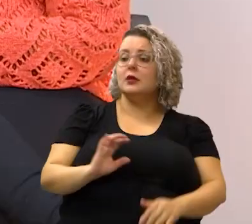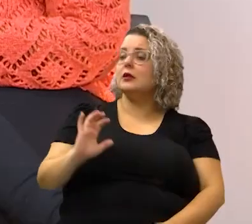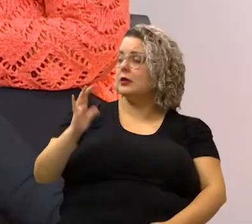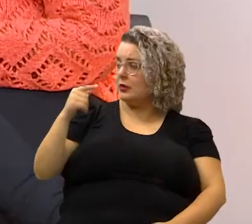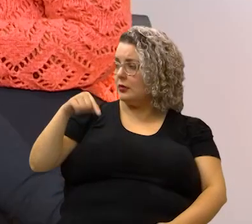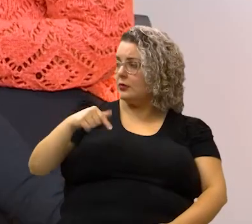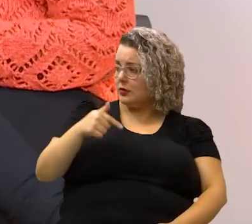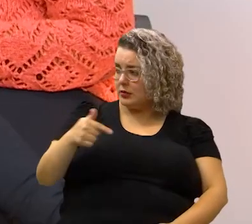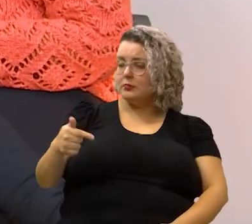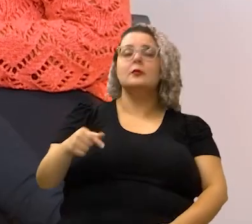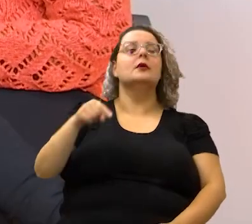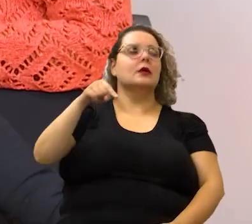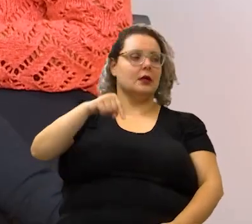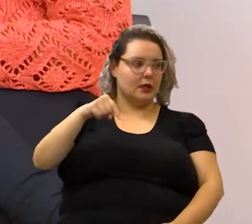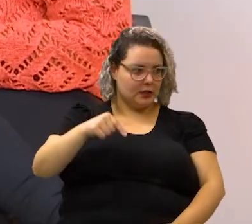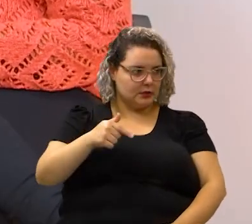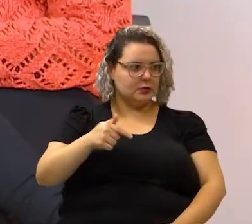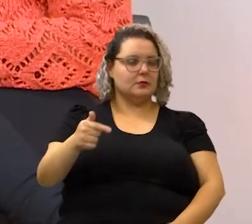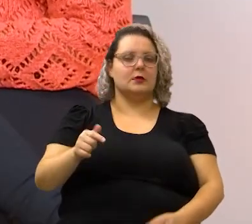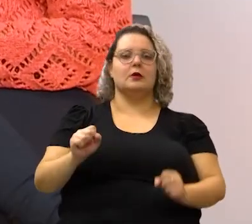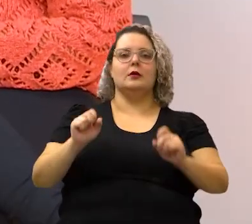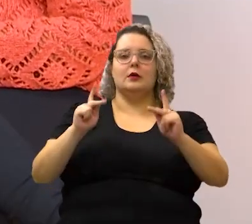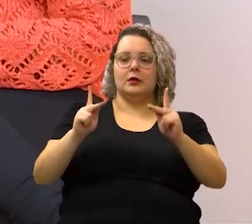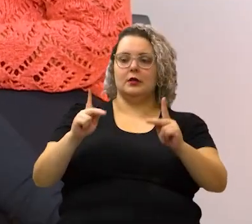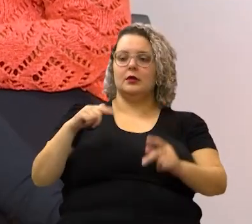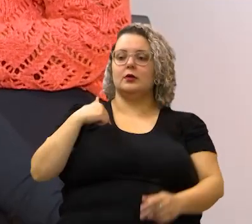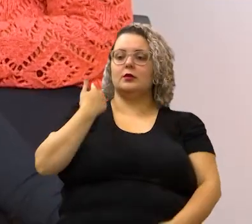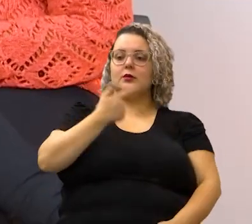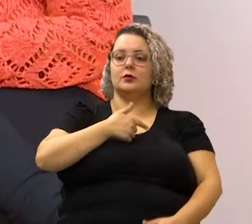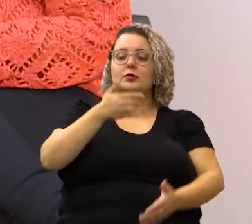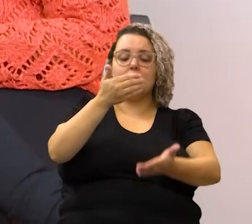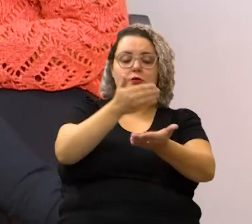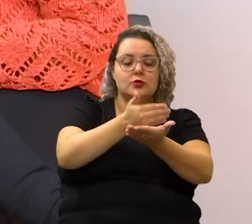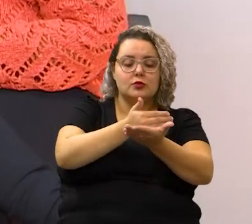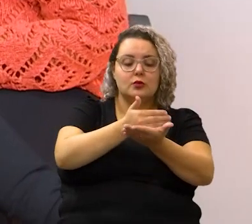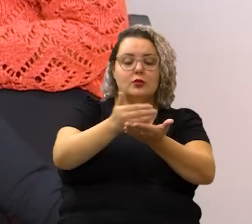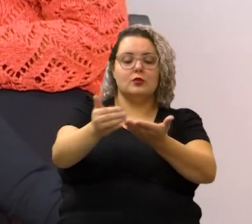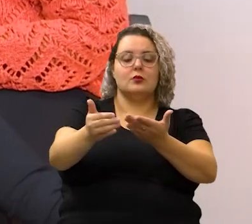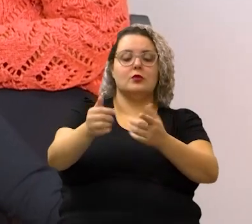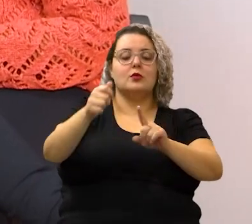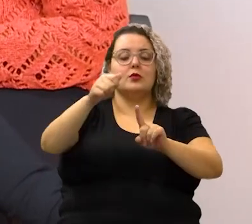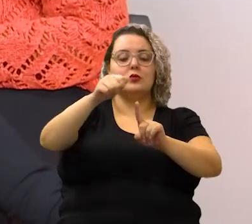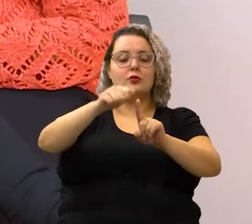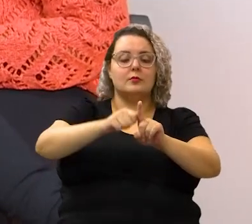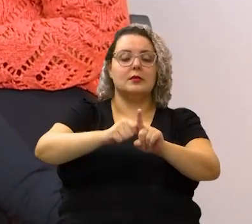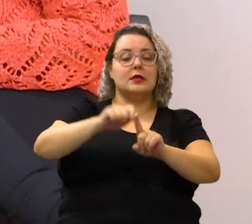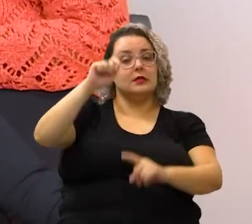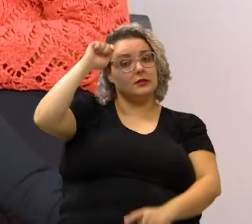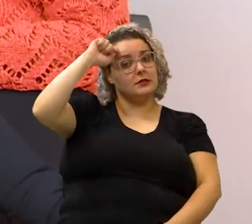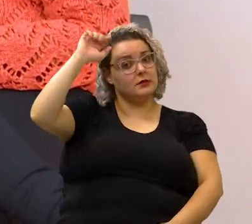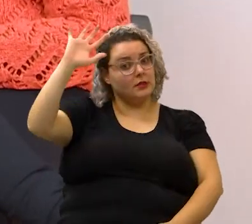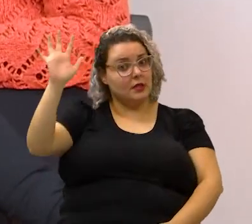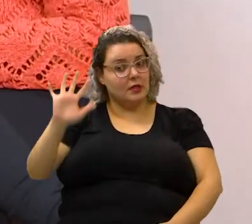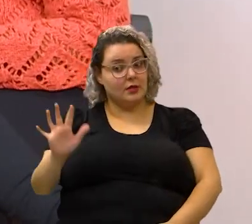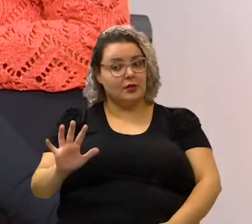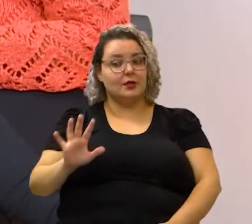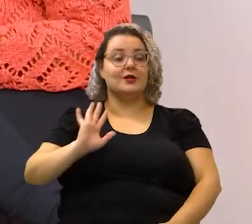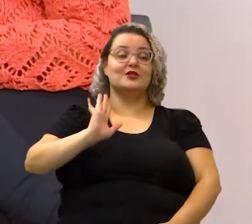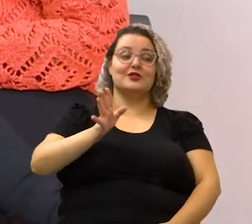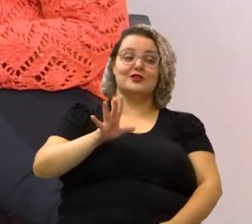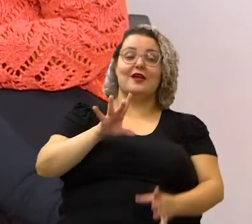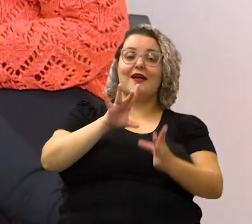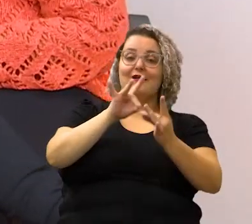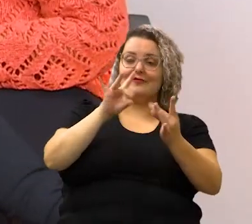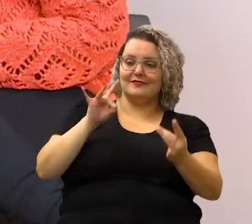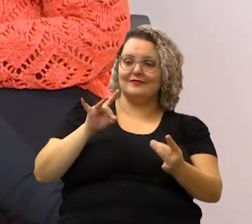que isso acontece ainda nessa semana essa semana tá nós estamos entrando no meio da África inclusive